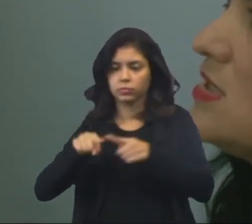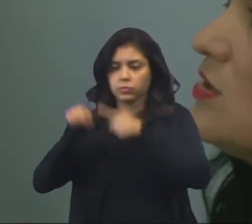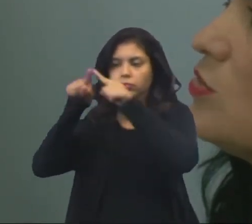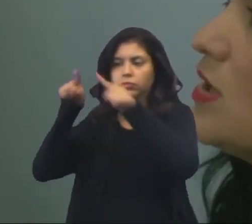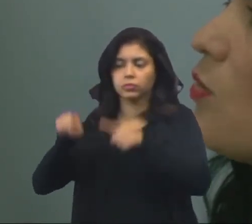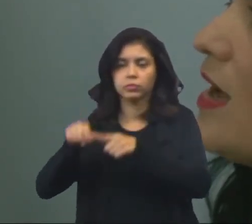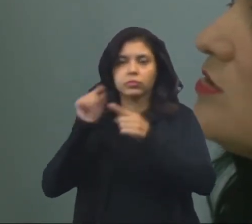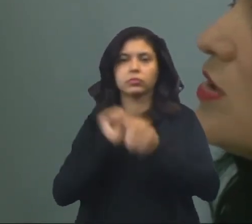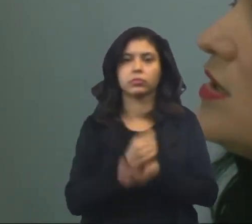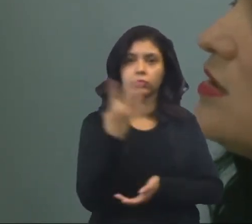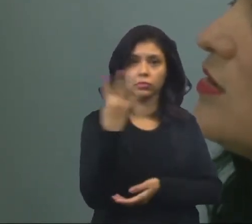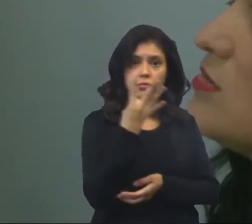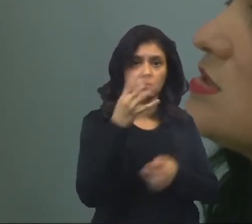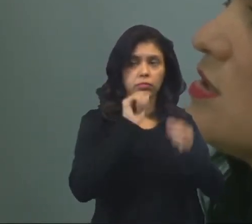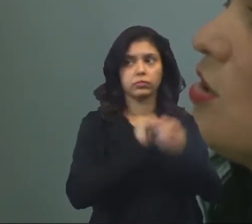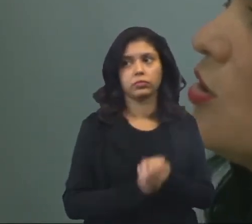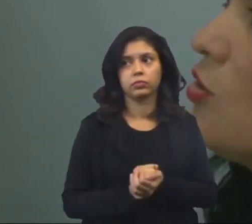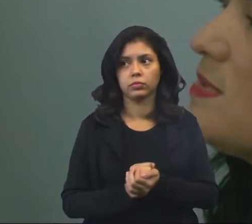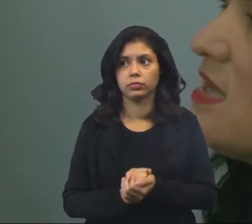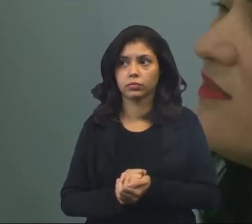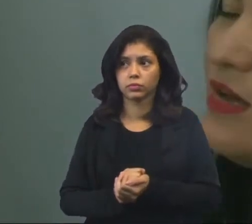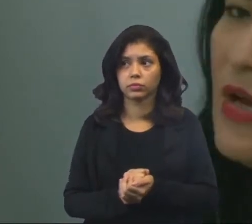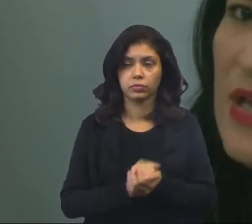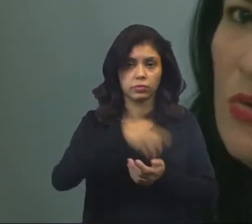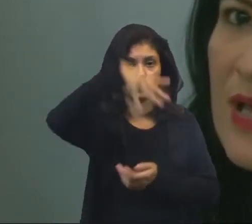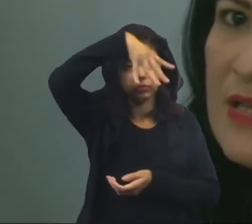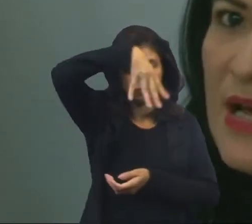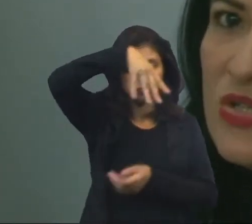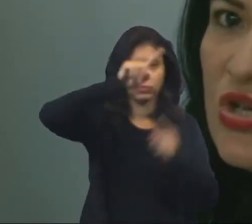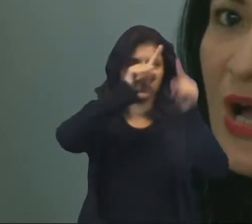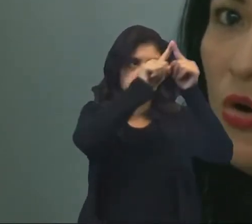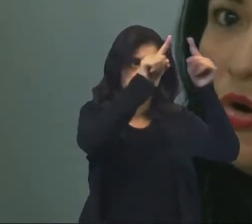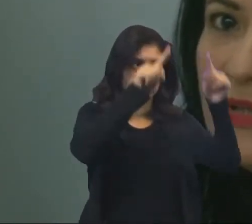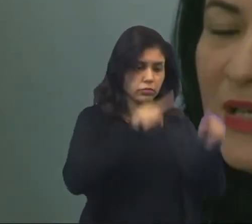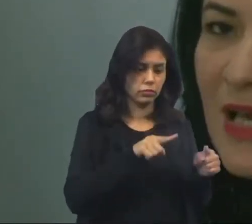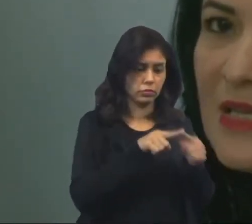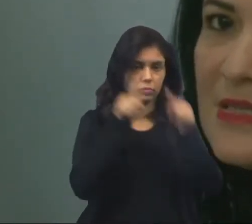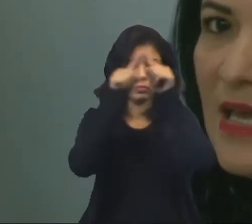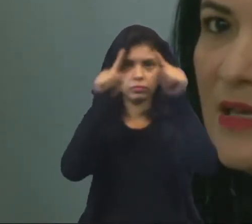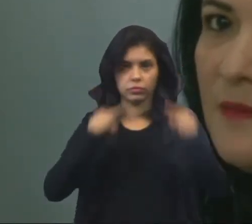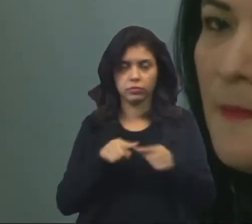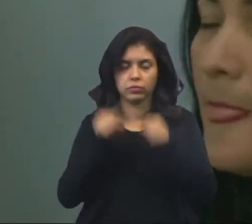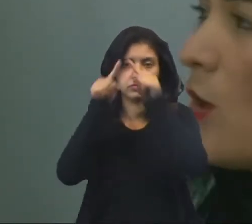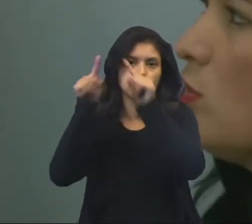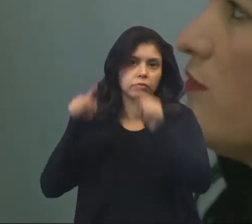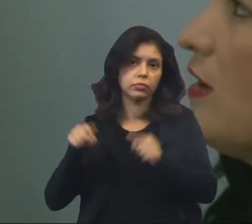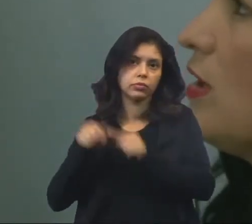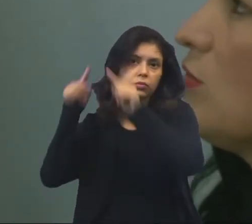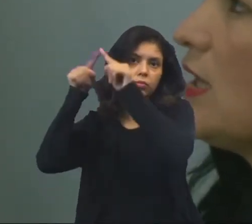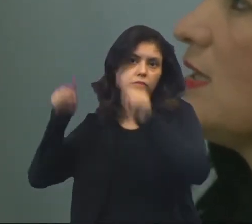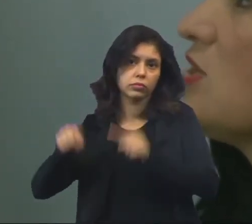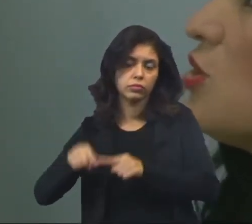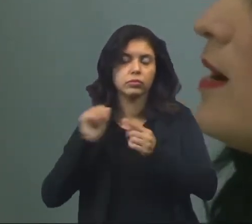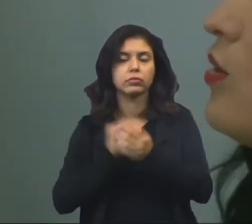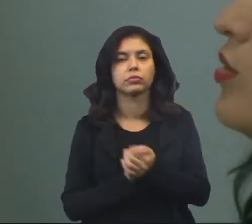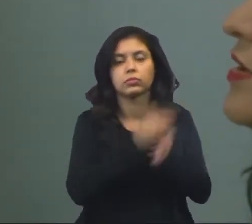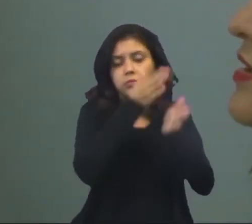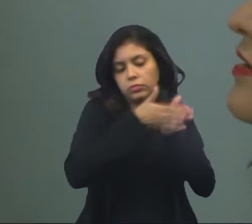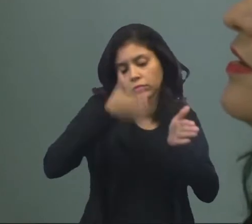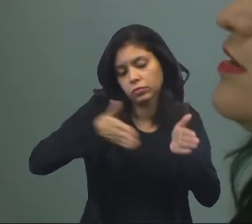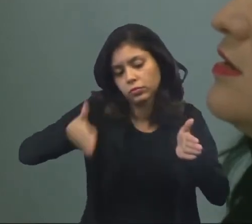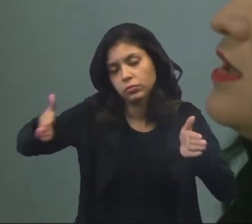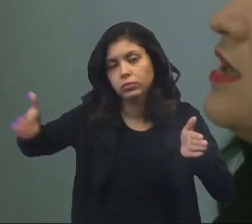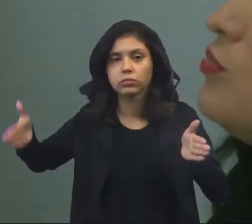Um círculo e 4 retângulos. Observaram a regularidade, a ordem que ela segue? Quando eu falo regularidade, é uma